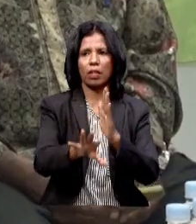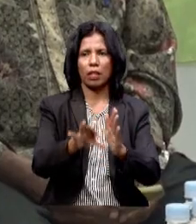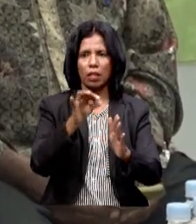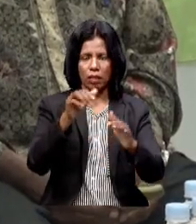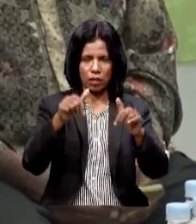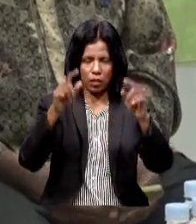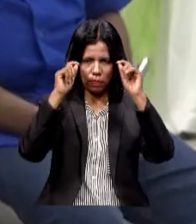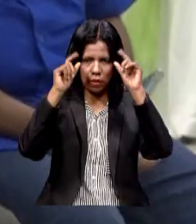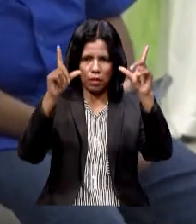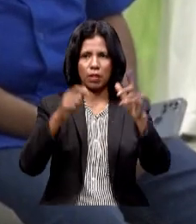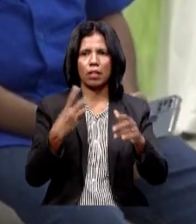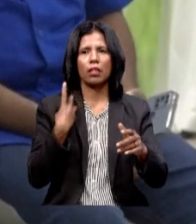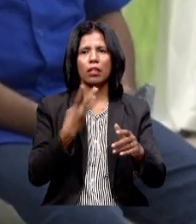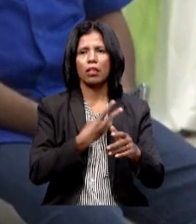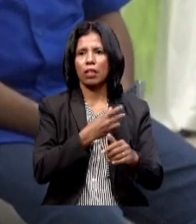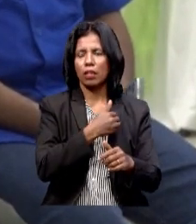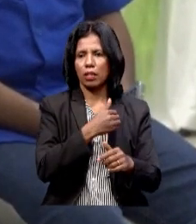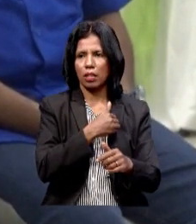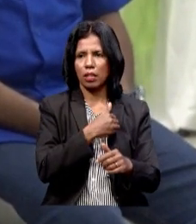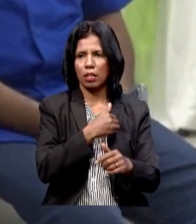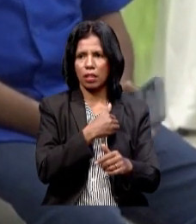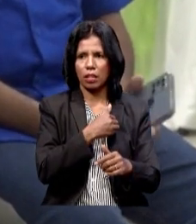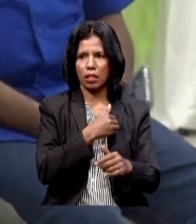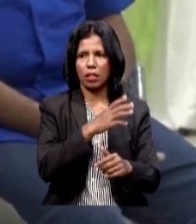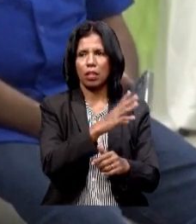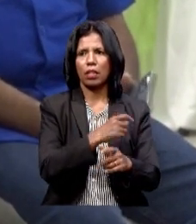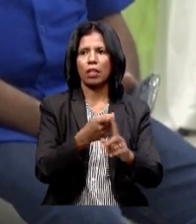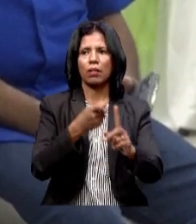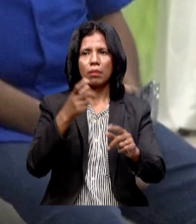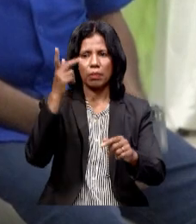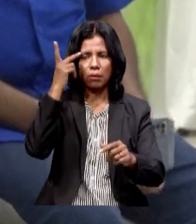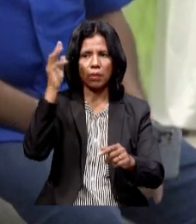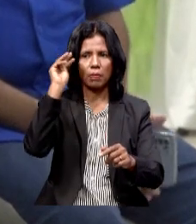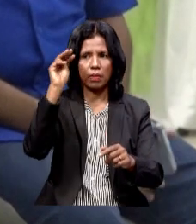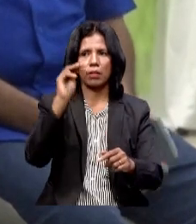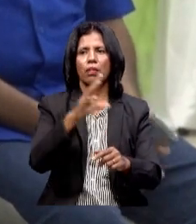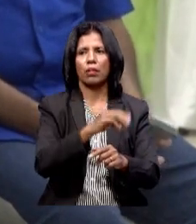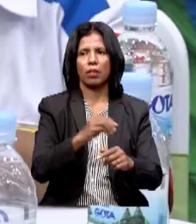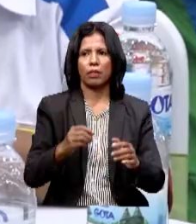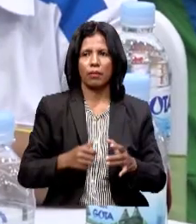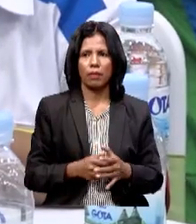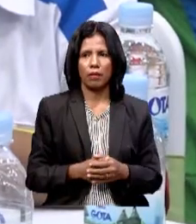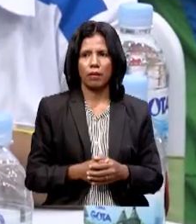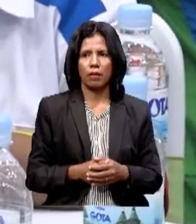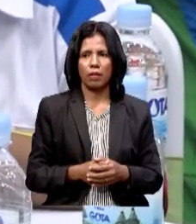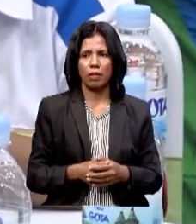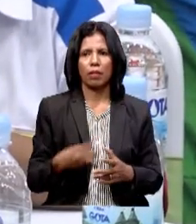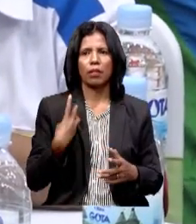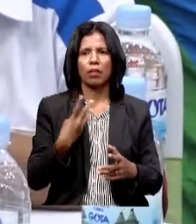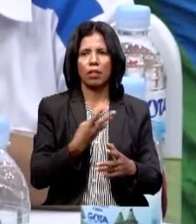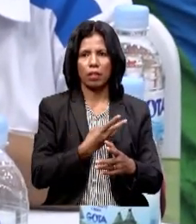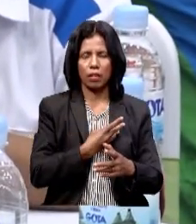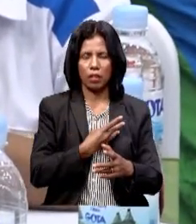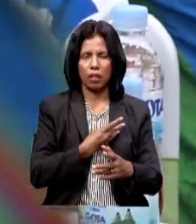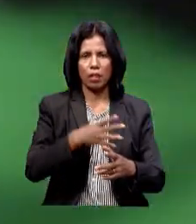conisto, e te se objeta, e te ama, o primeiro ministro, se nós 14 anos. Valo, e te ama 14